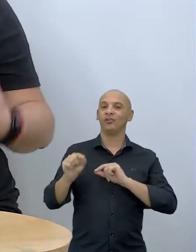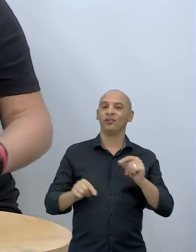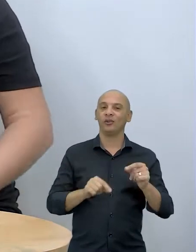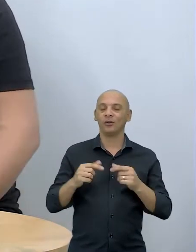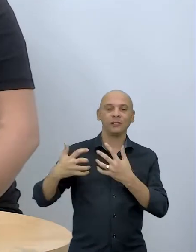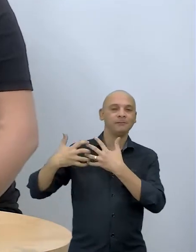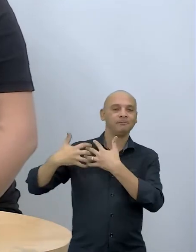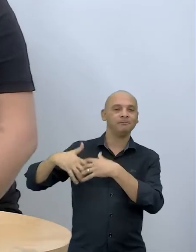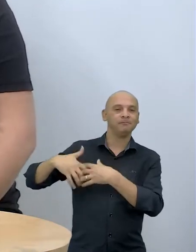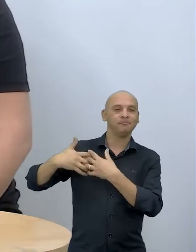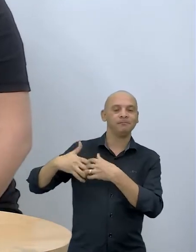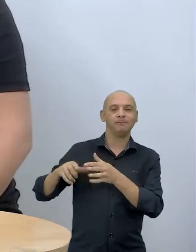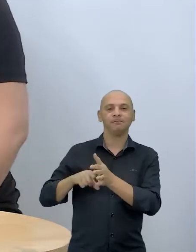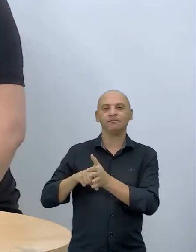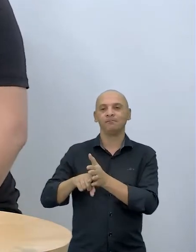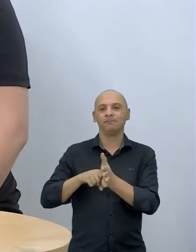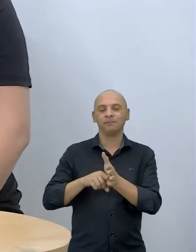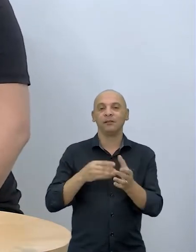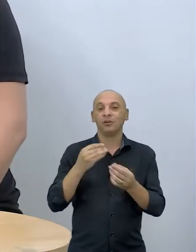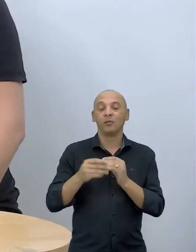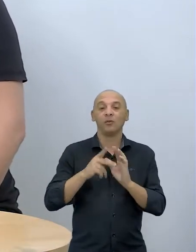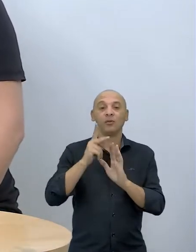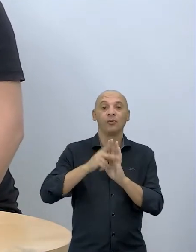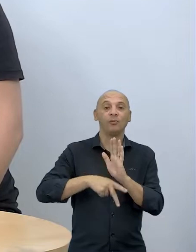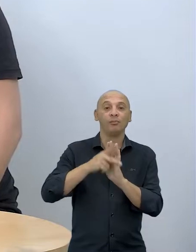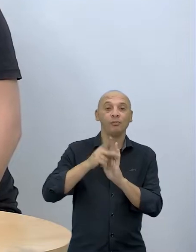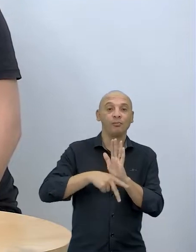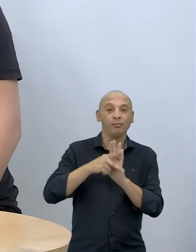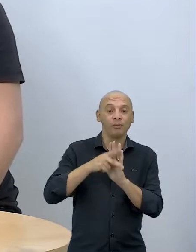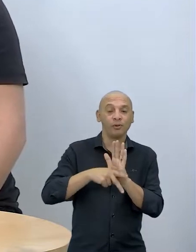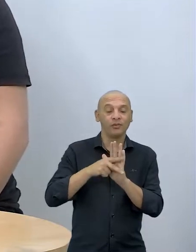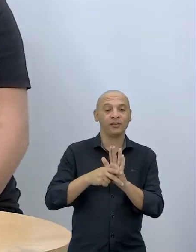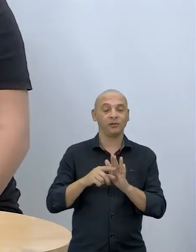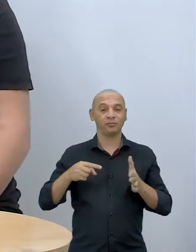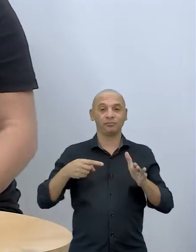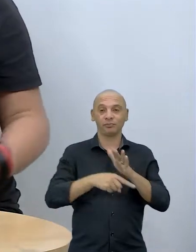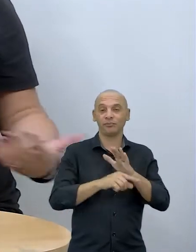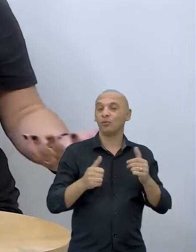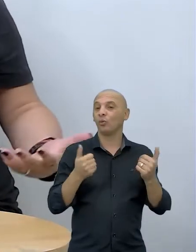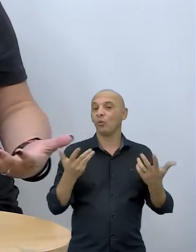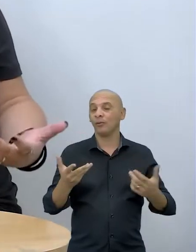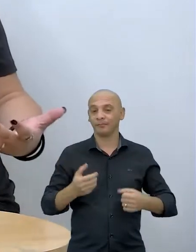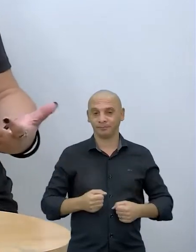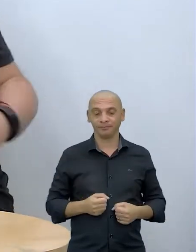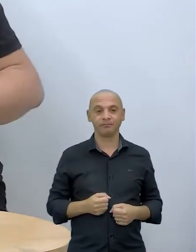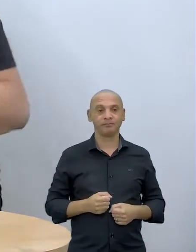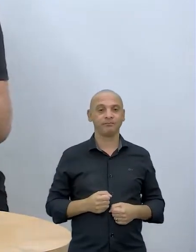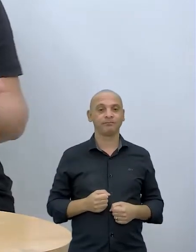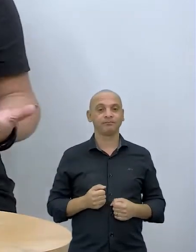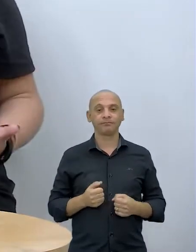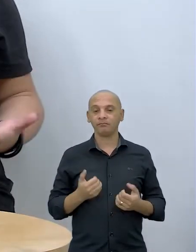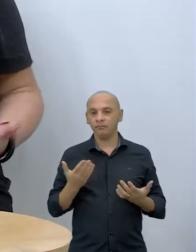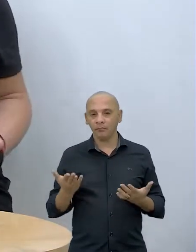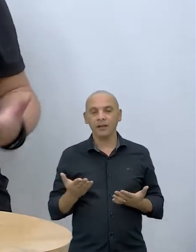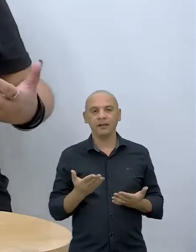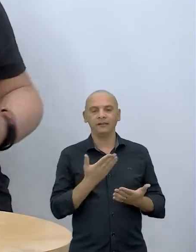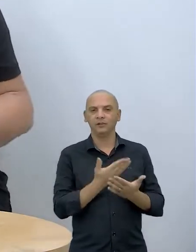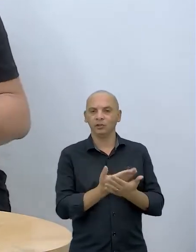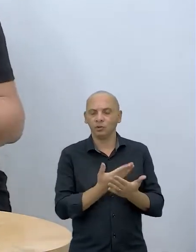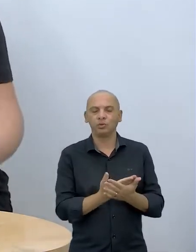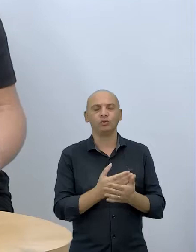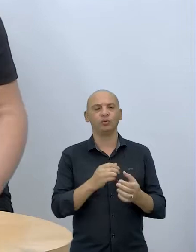para isso, como eu já tinha falado para vocês na aula anterior, hoje a gente vai analisar aí qual é o nosso